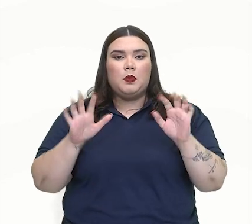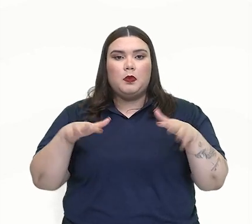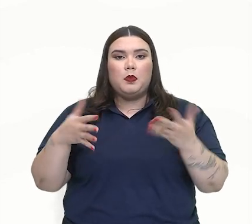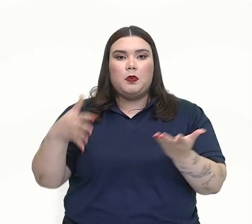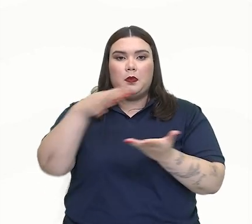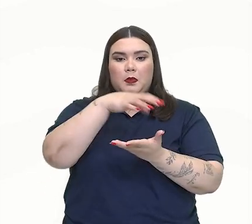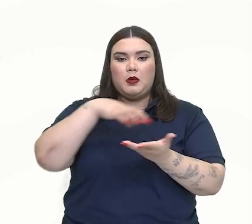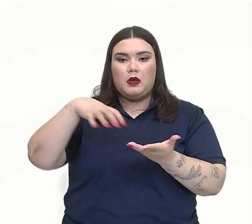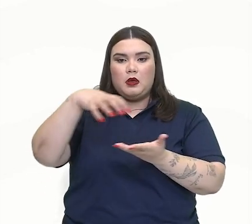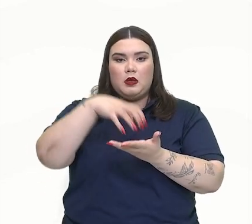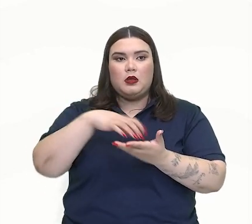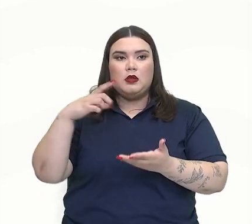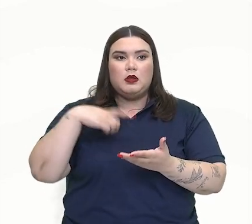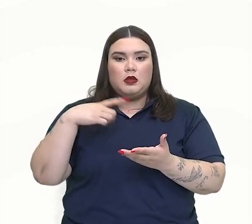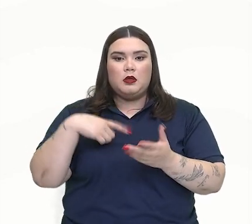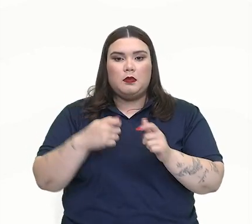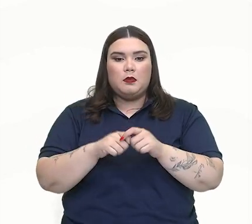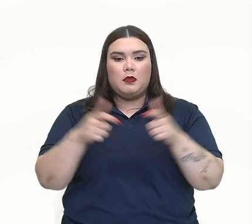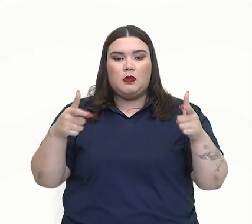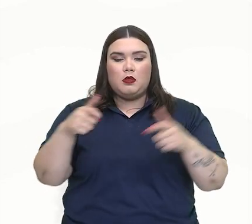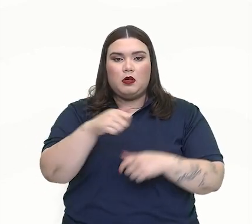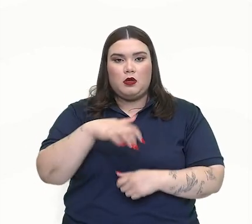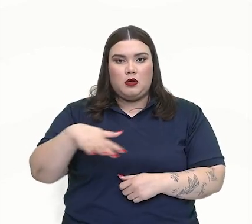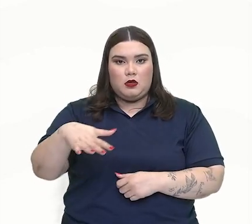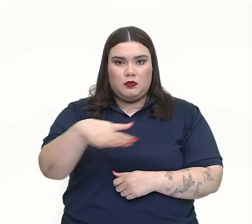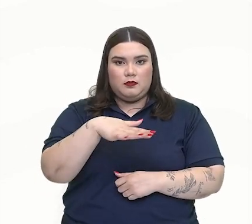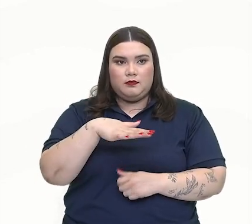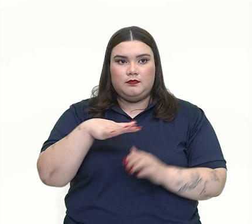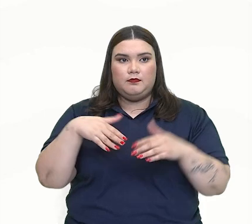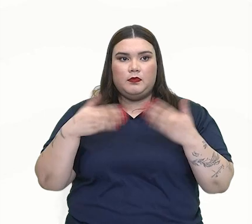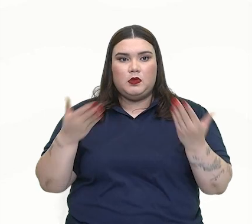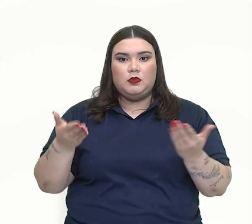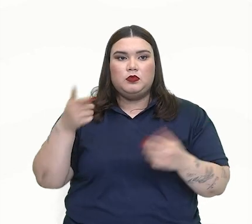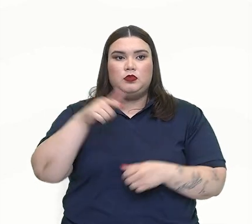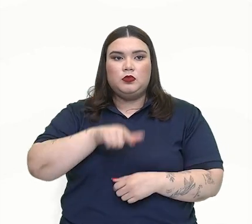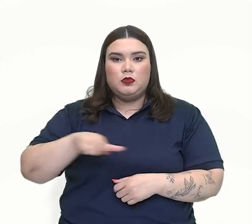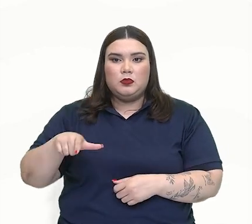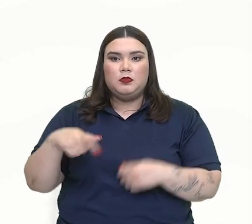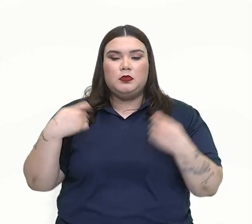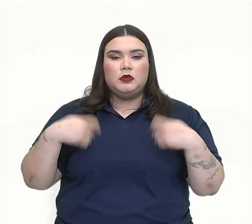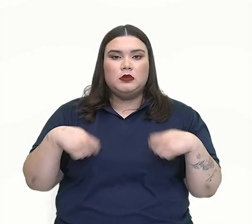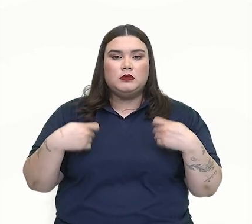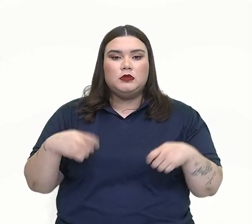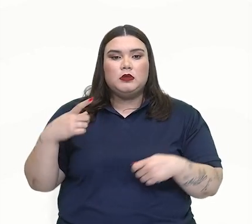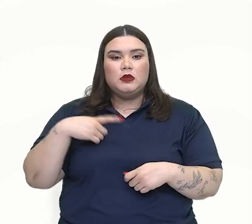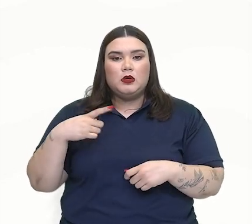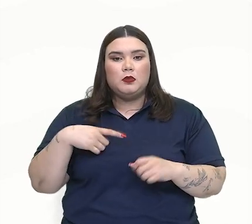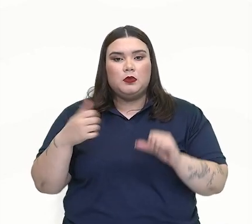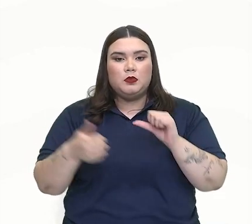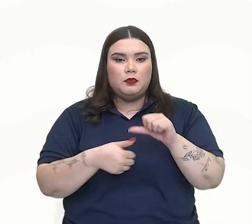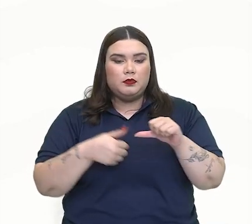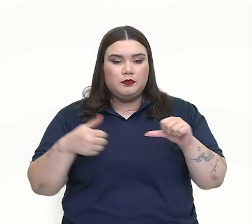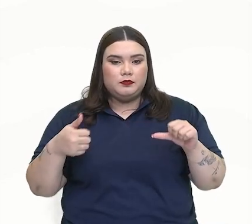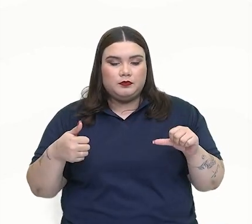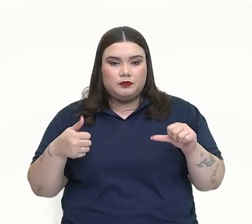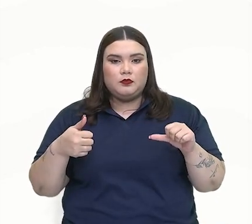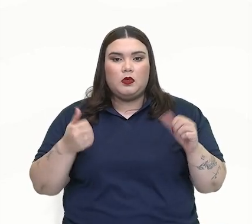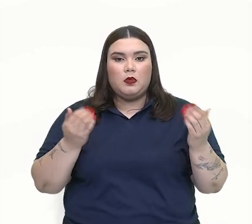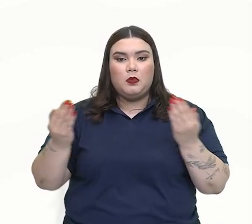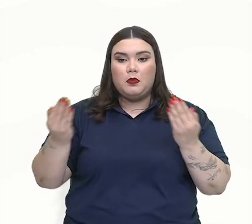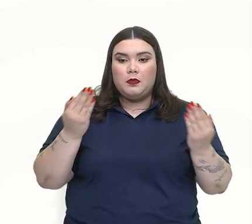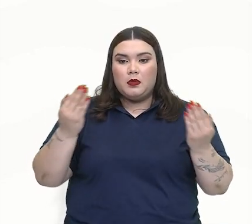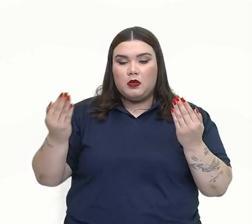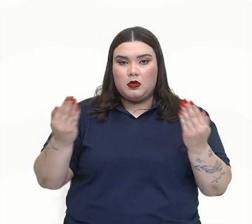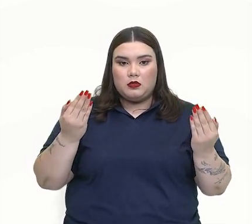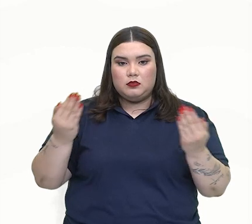Qual parque terá maior área? Então, de novo, né, a gente vai precisar fazer a conversão,